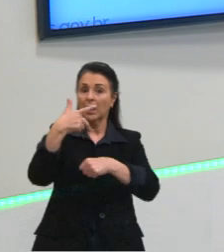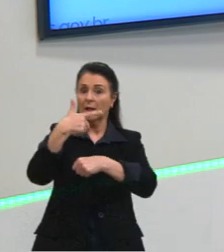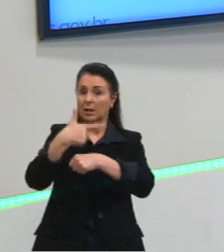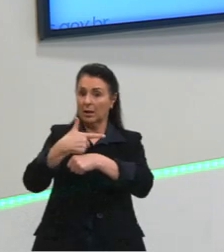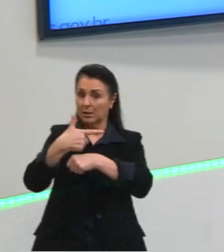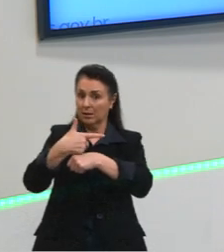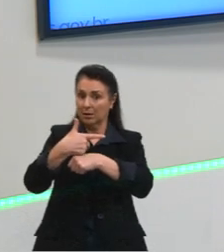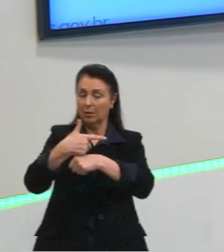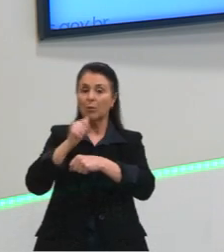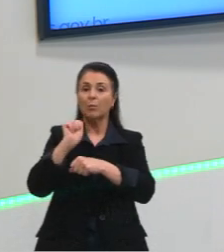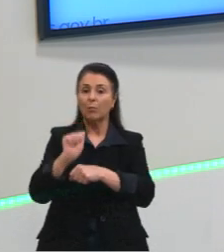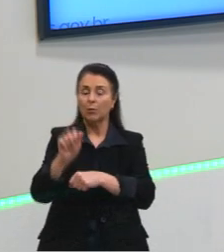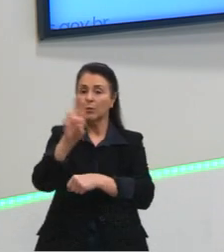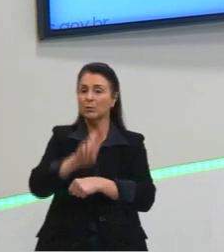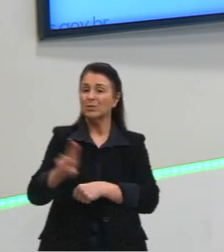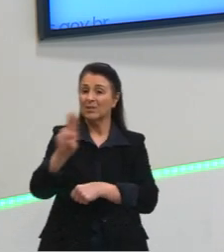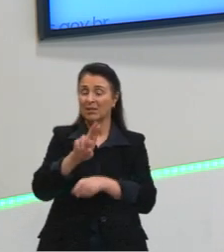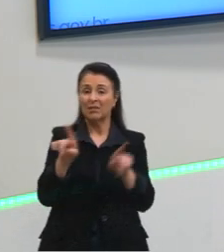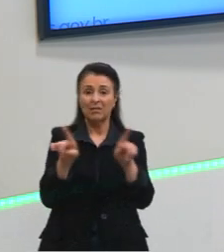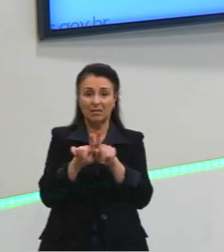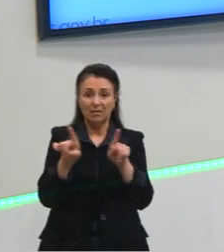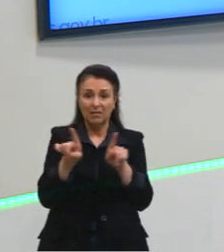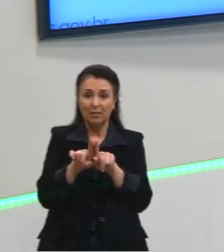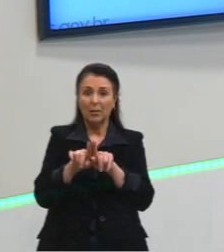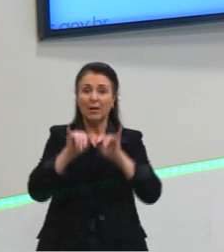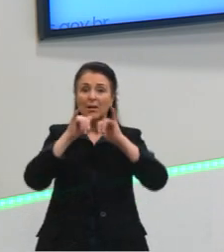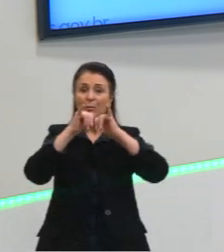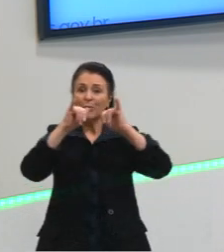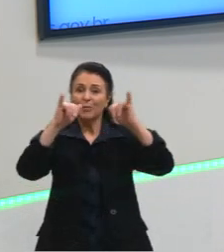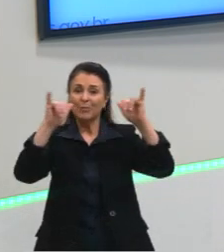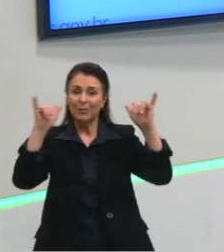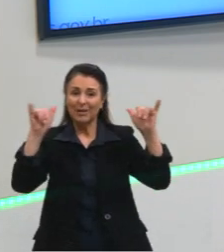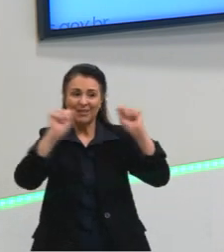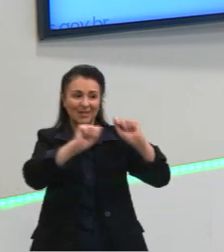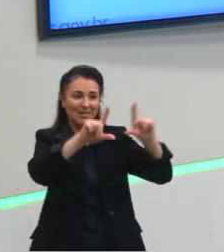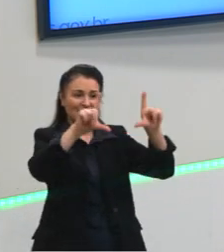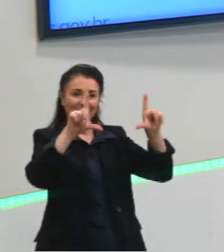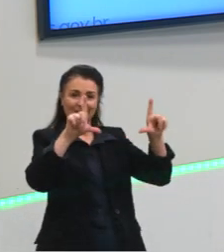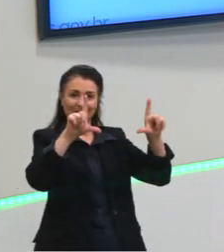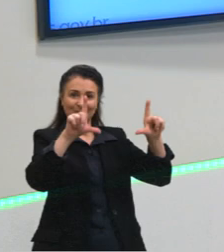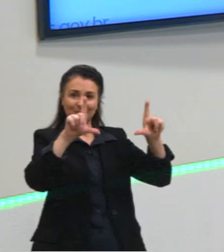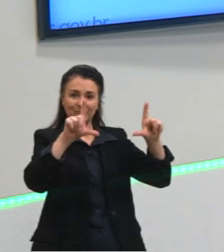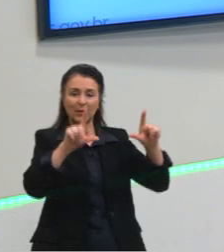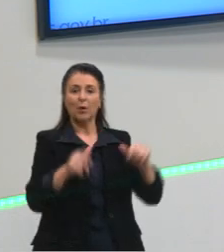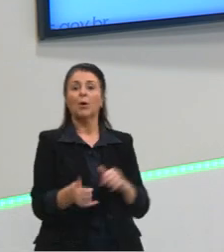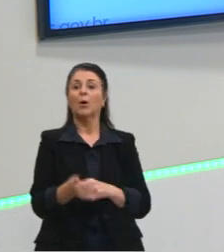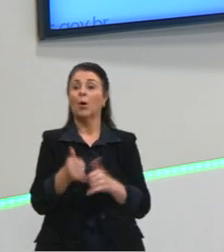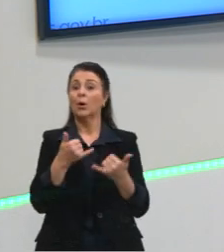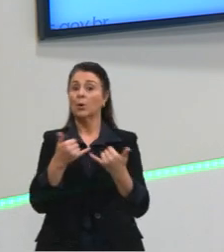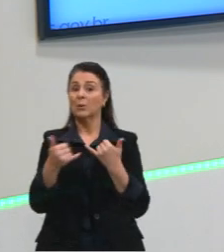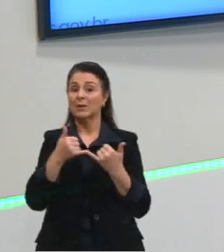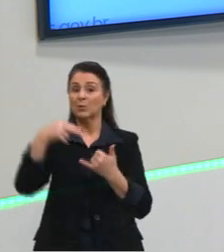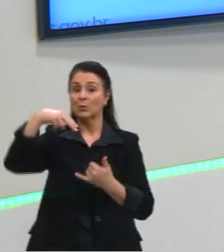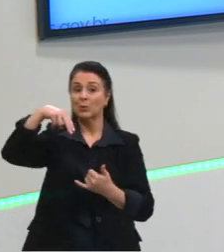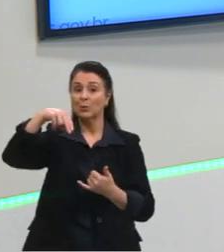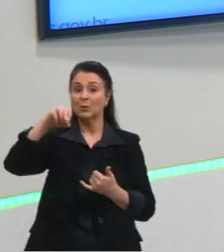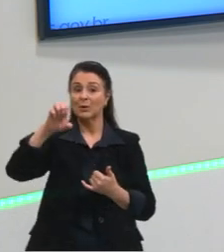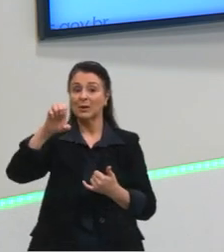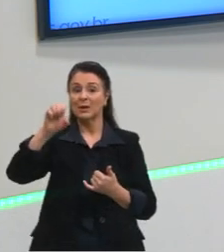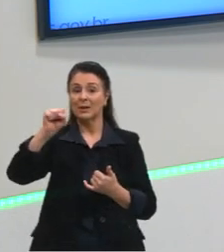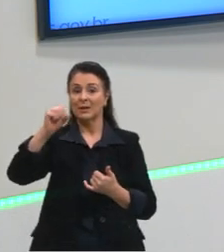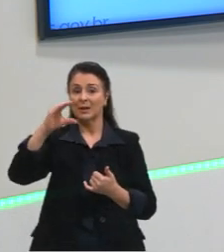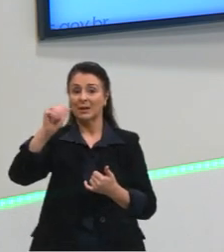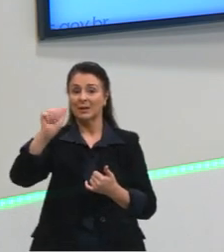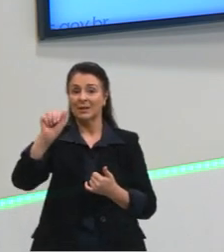usada muito bem em propagandas Olha que o exemplo do Nescau o Nescau tem um